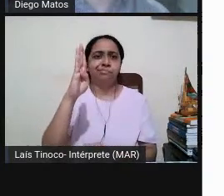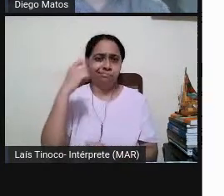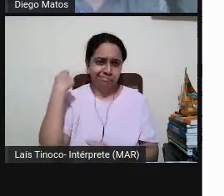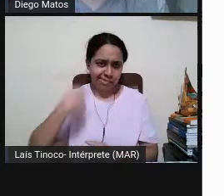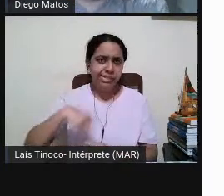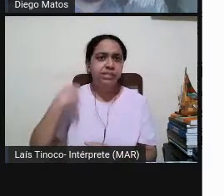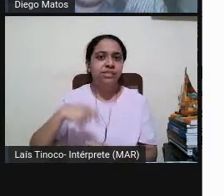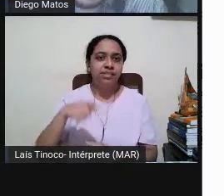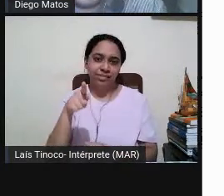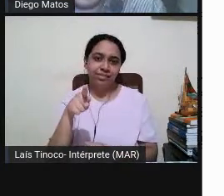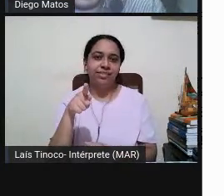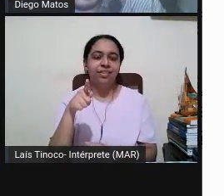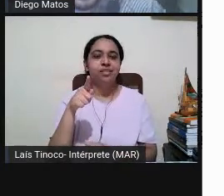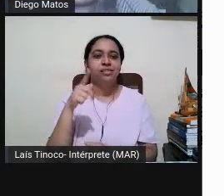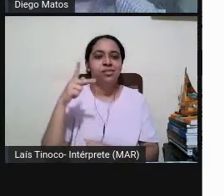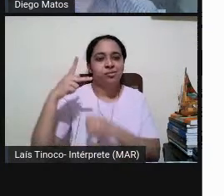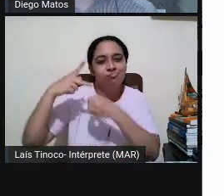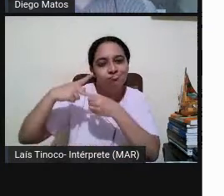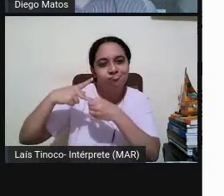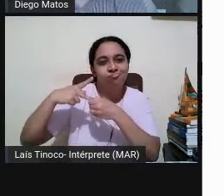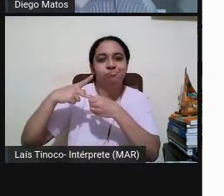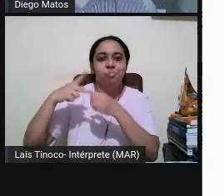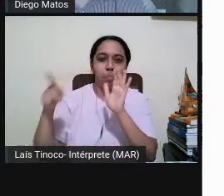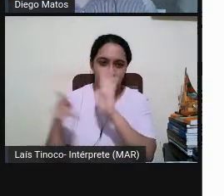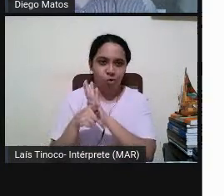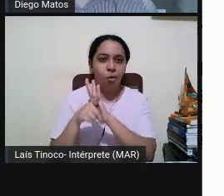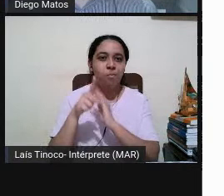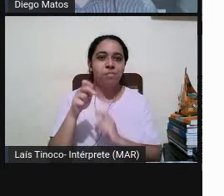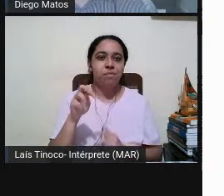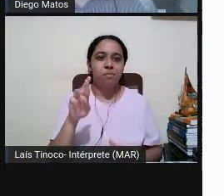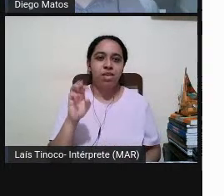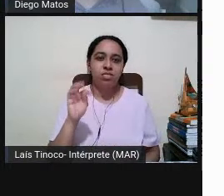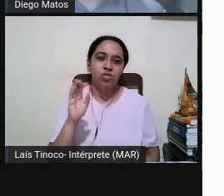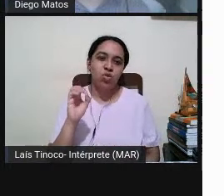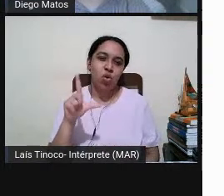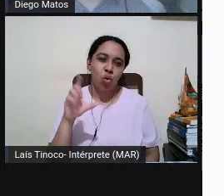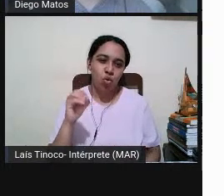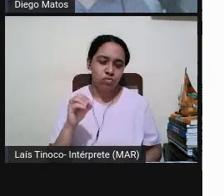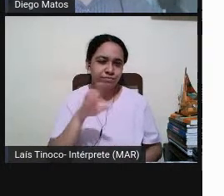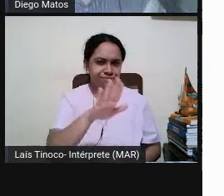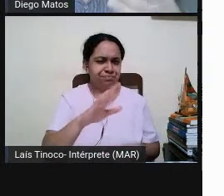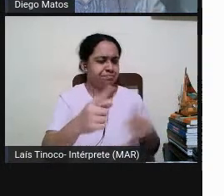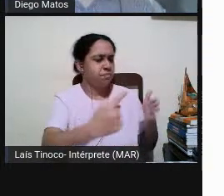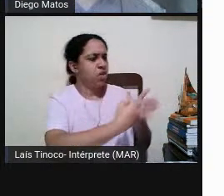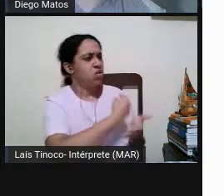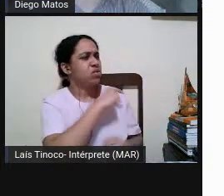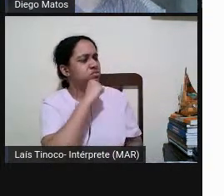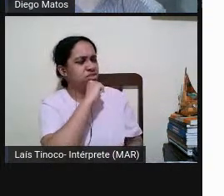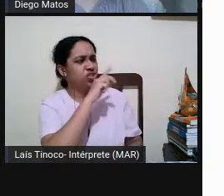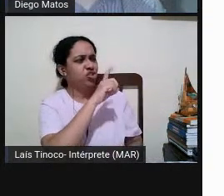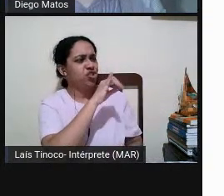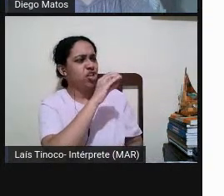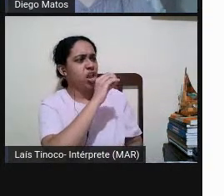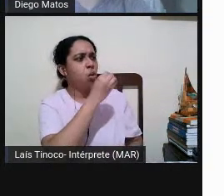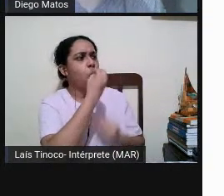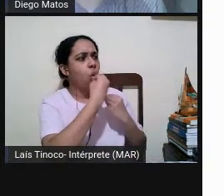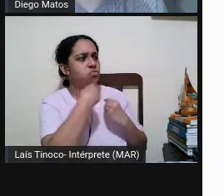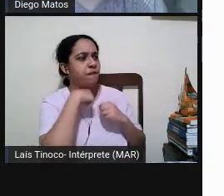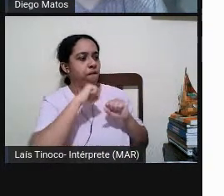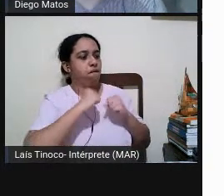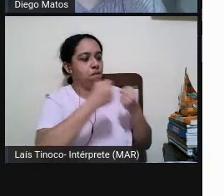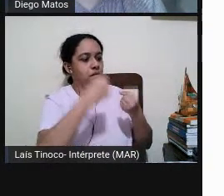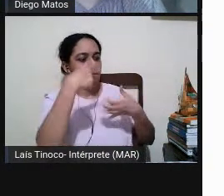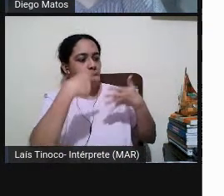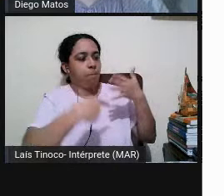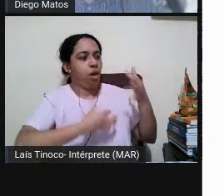combustíveis fósseis derivados de petróleo tá agora vocês vão perguntar assim dia como é que tu vai defender isso daí não é